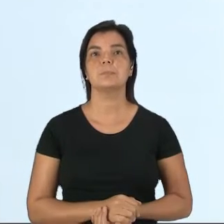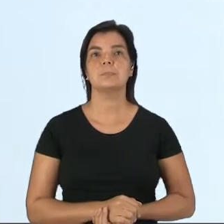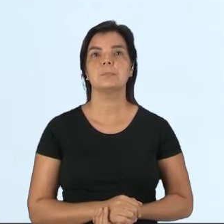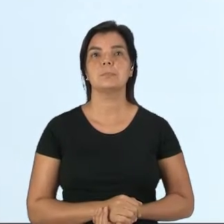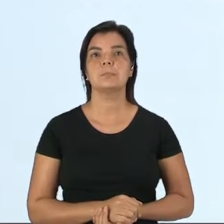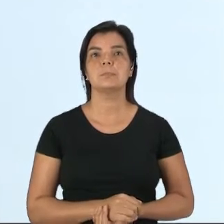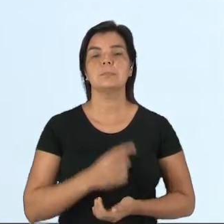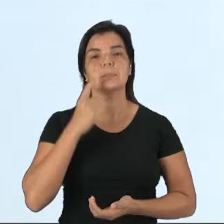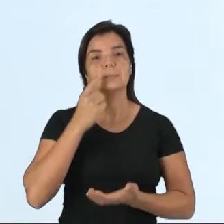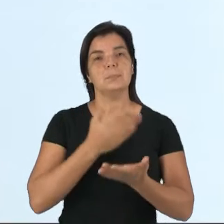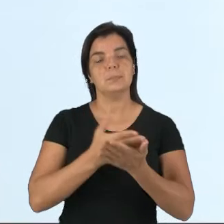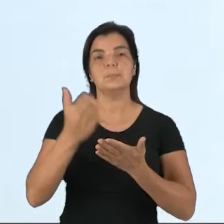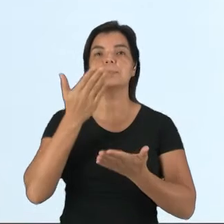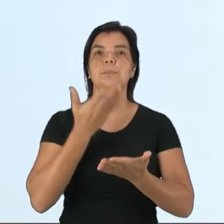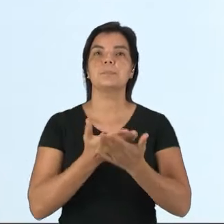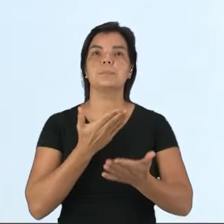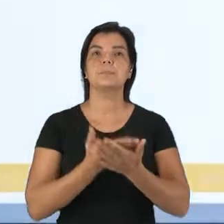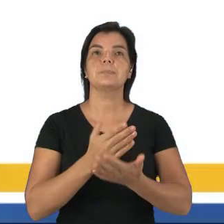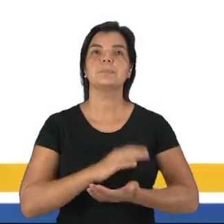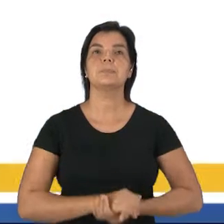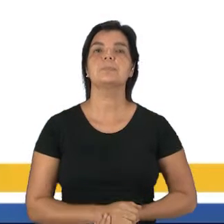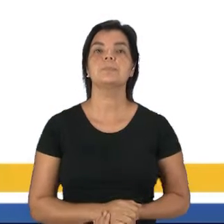Então, vamos começar aqui a nossa aula.